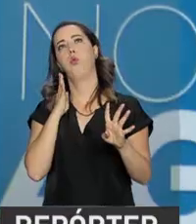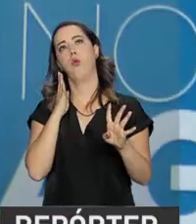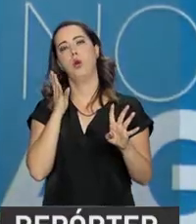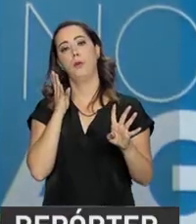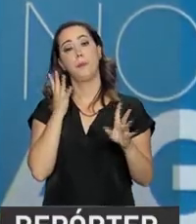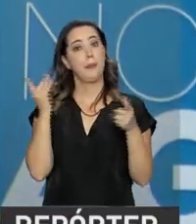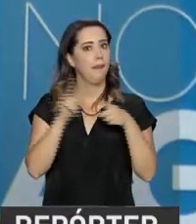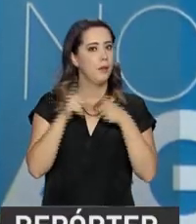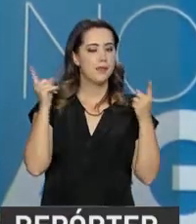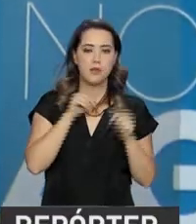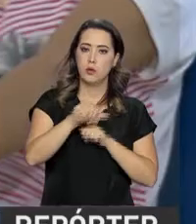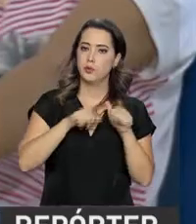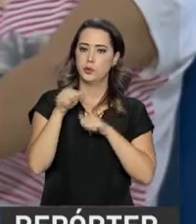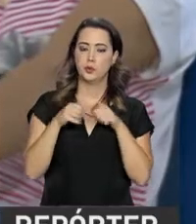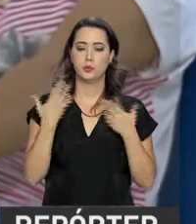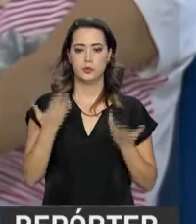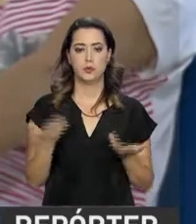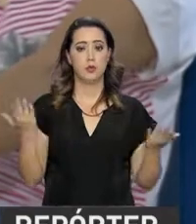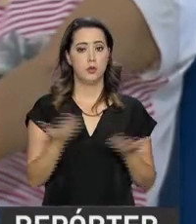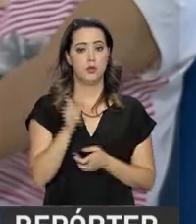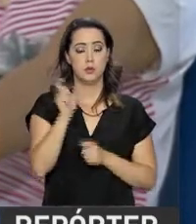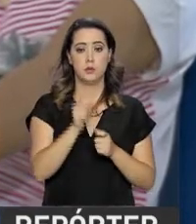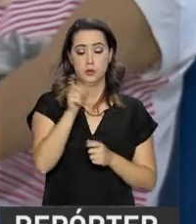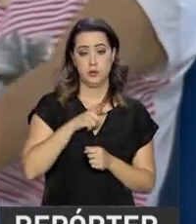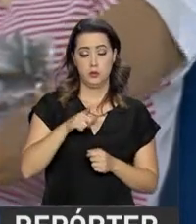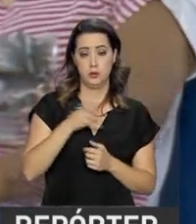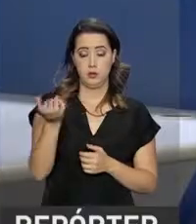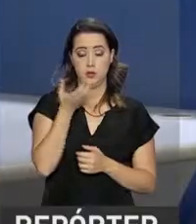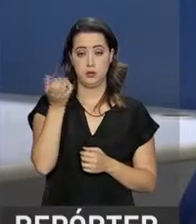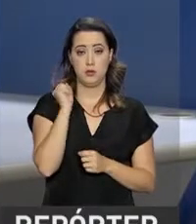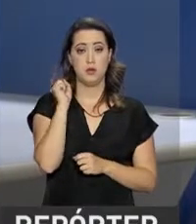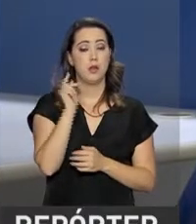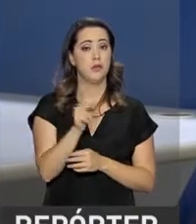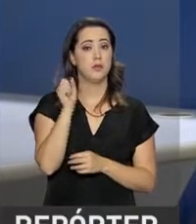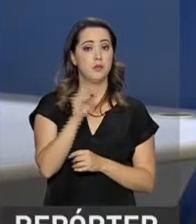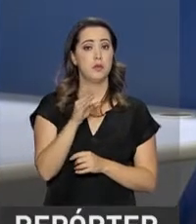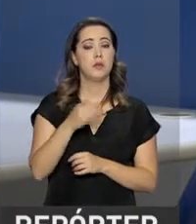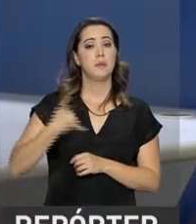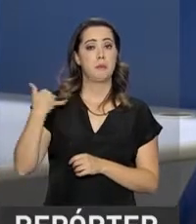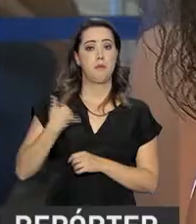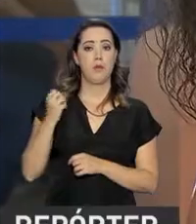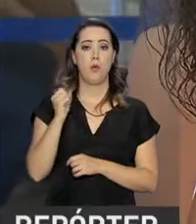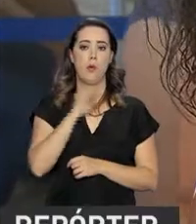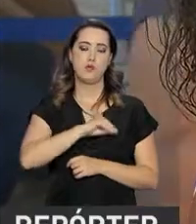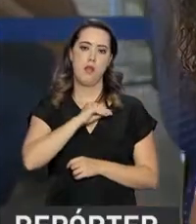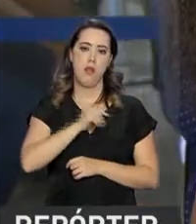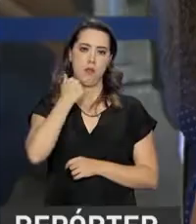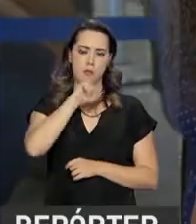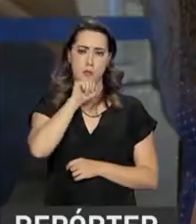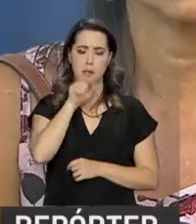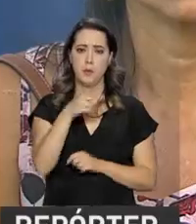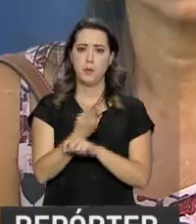filas, mas essa situação deve mudar. Agora, os segurados que quiserem solicitar aposentadoria por idade ou salário